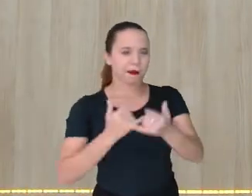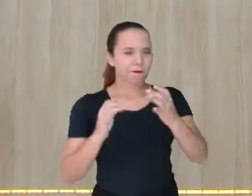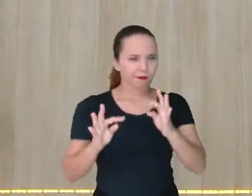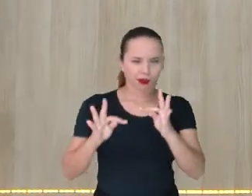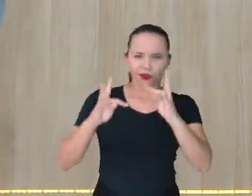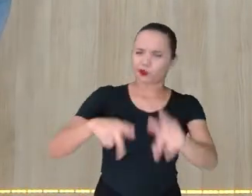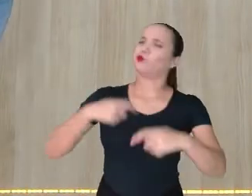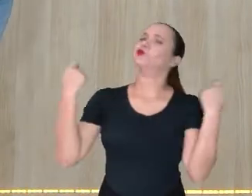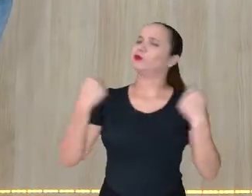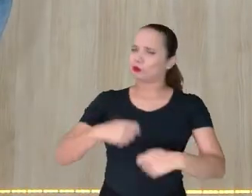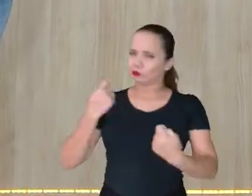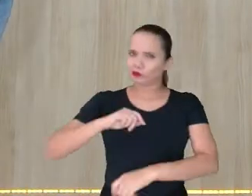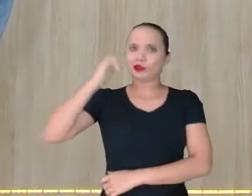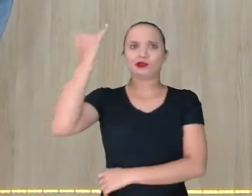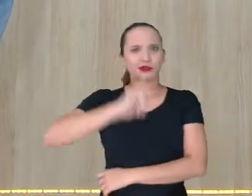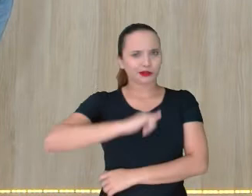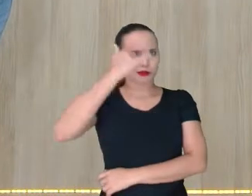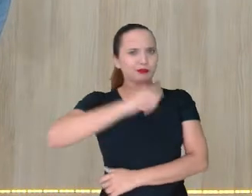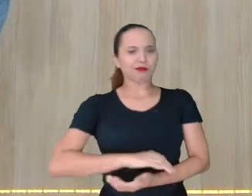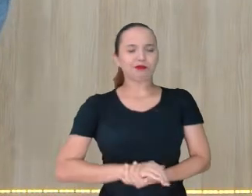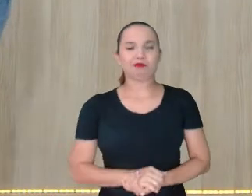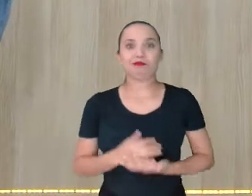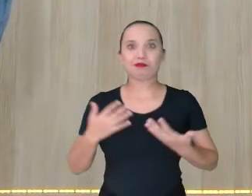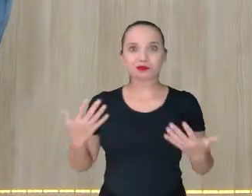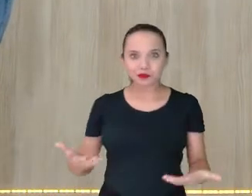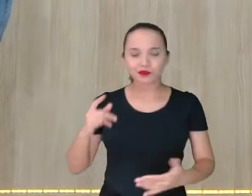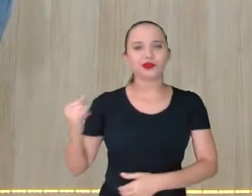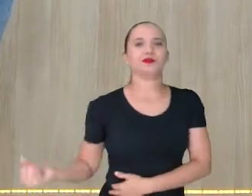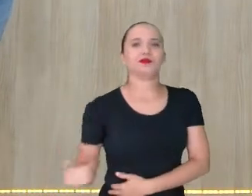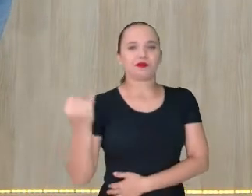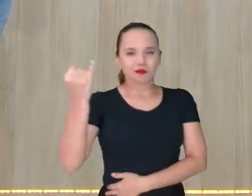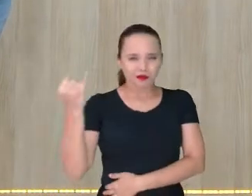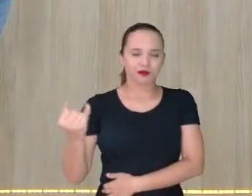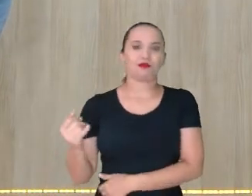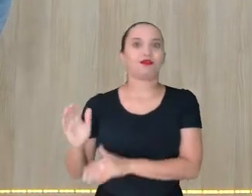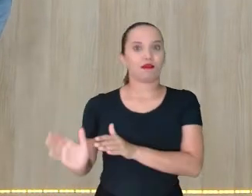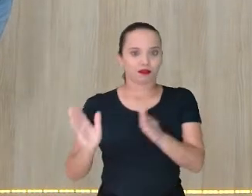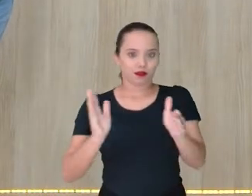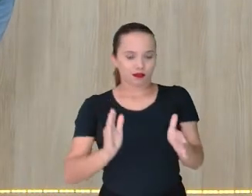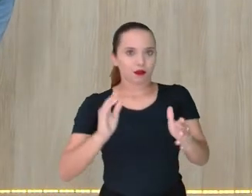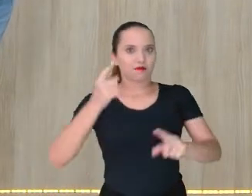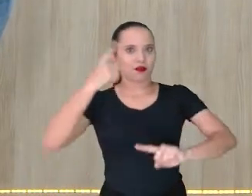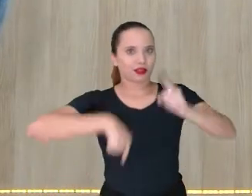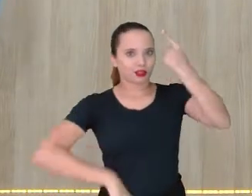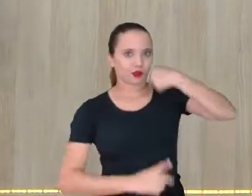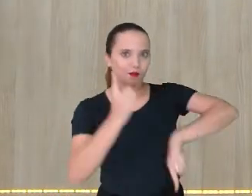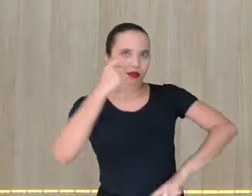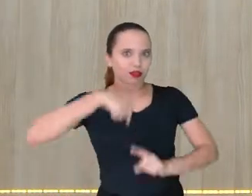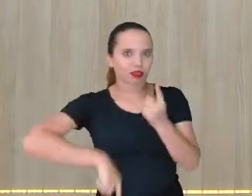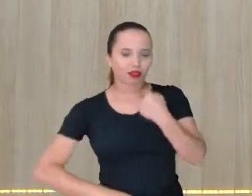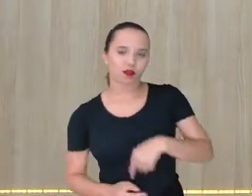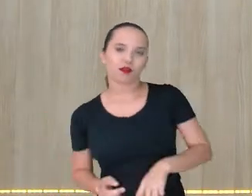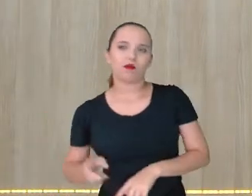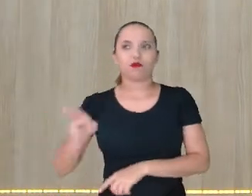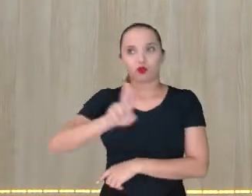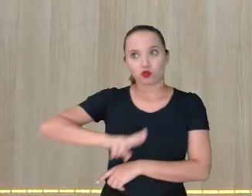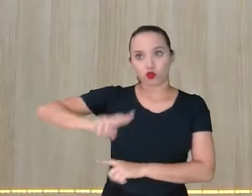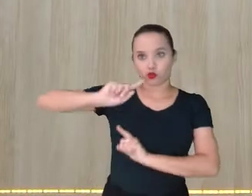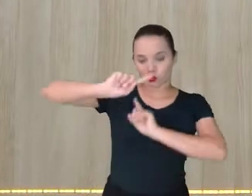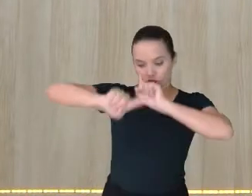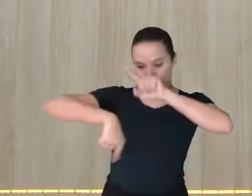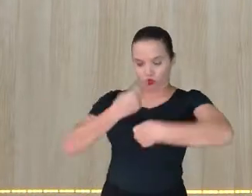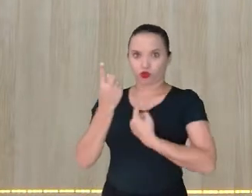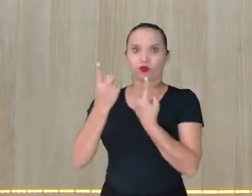a gente precisa de energia, tá bom? Então, é importante essa parte do metabolismo, que através dessas